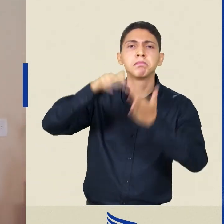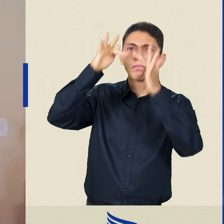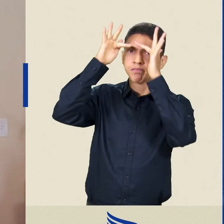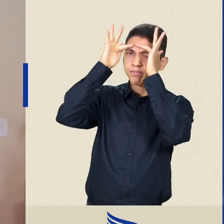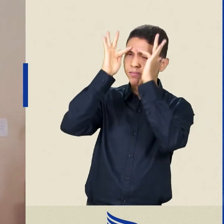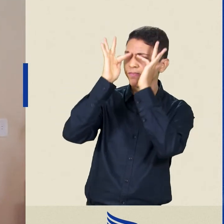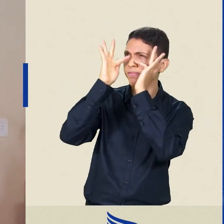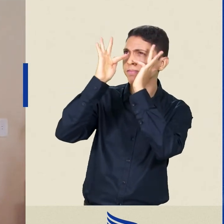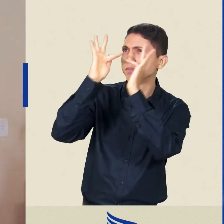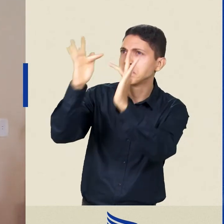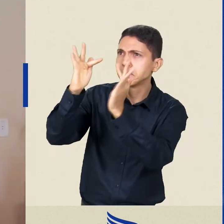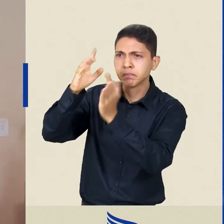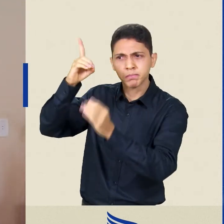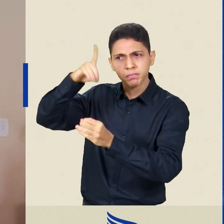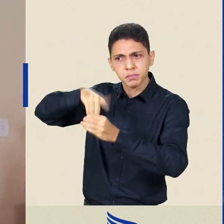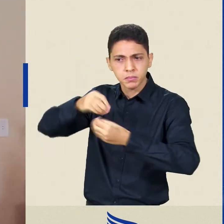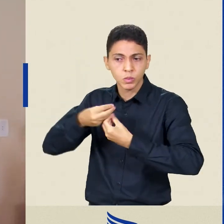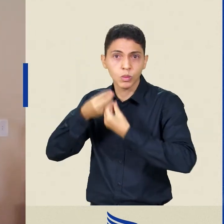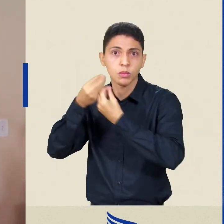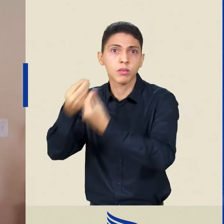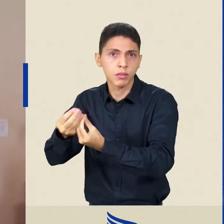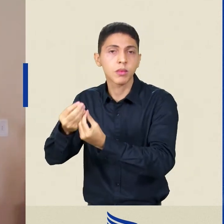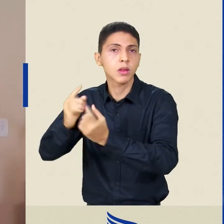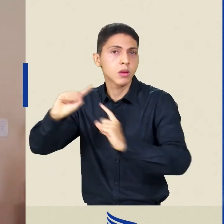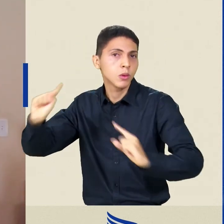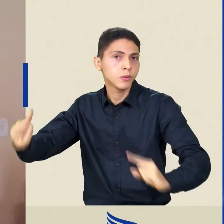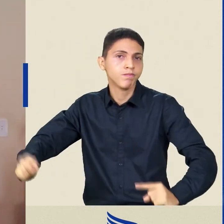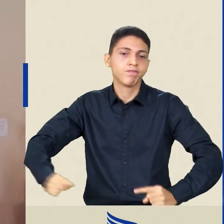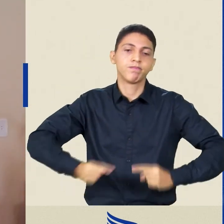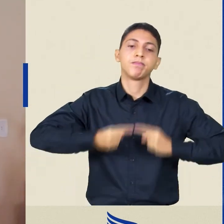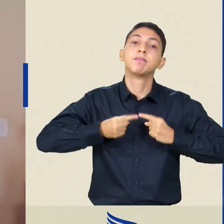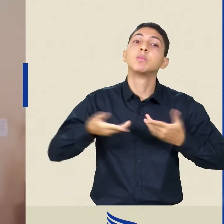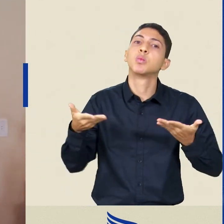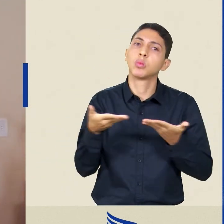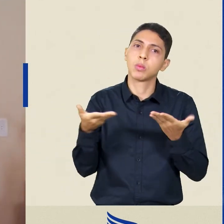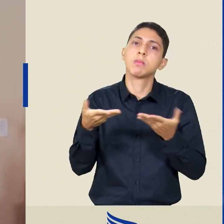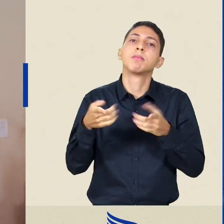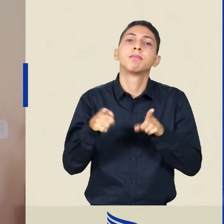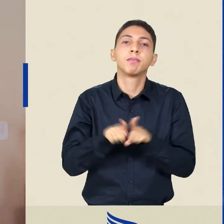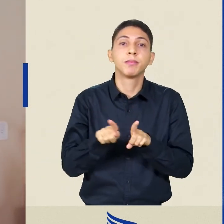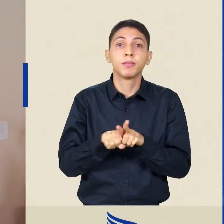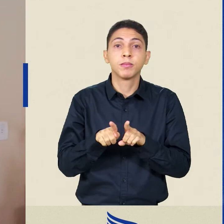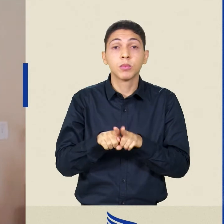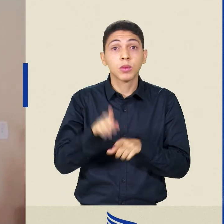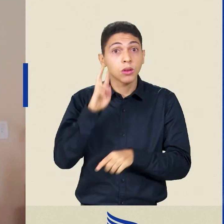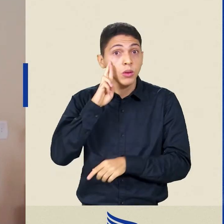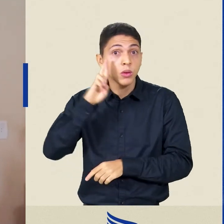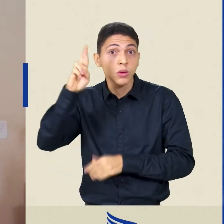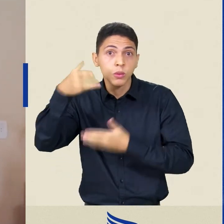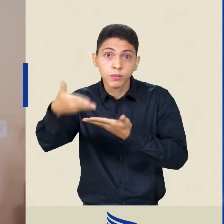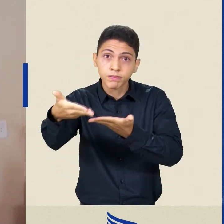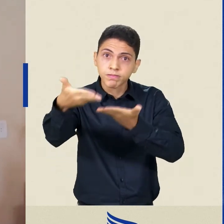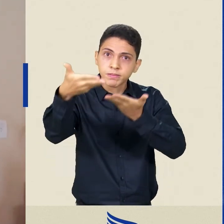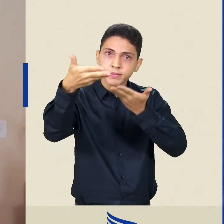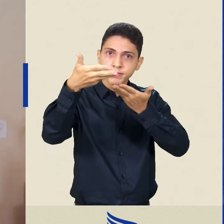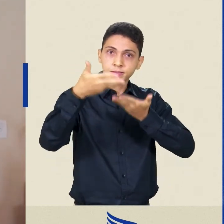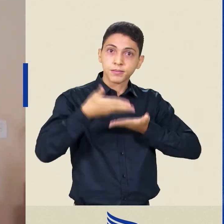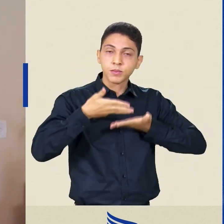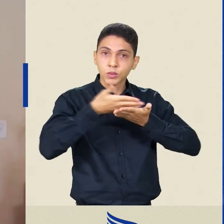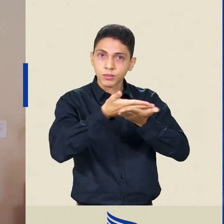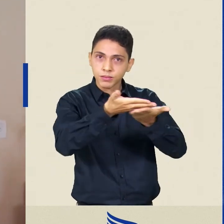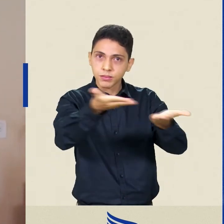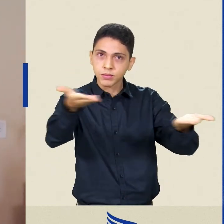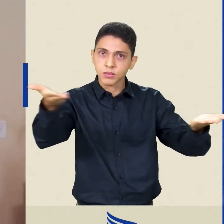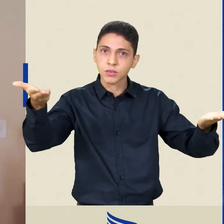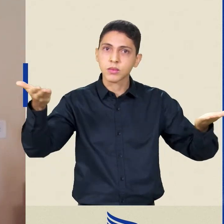dízimos. E esse desafio é dirigido a nós hoje. O Senhor lhe convida hoje, querido amigo,